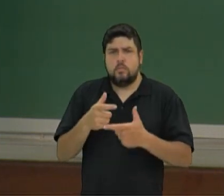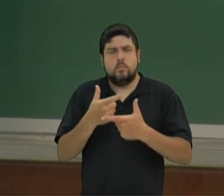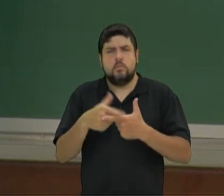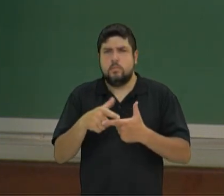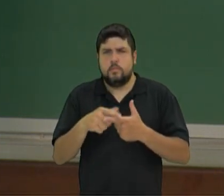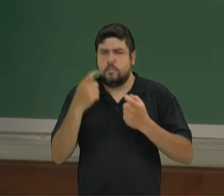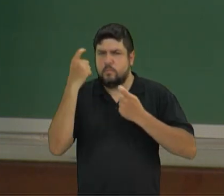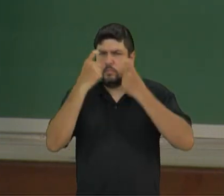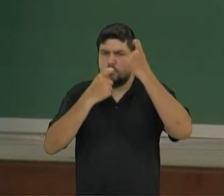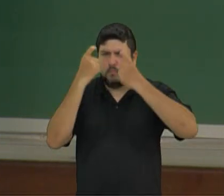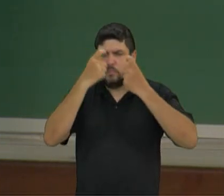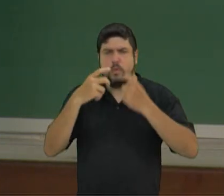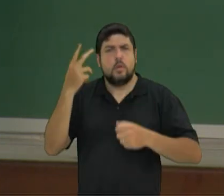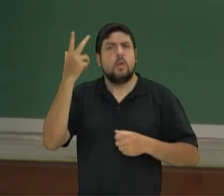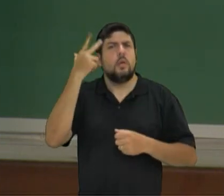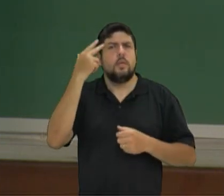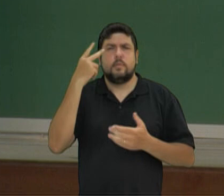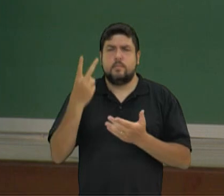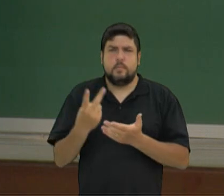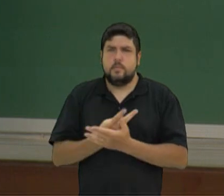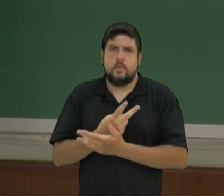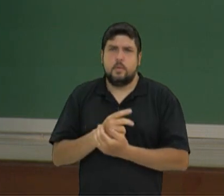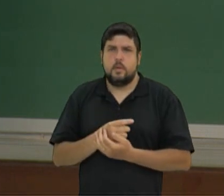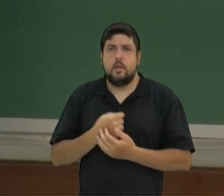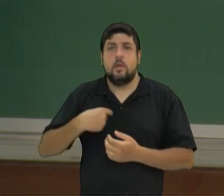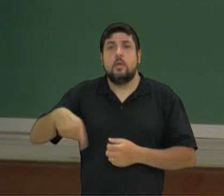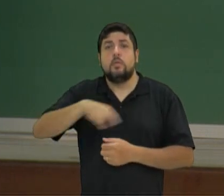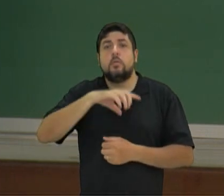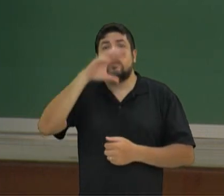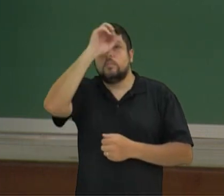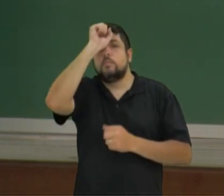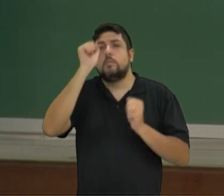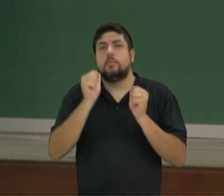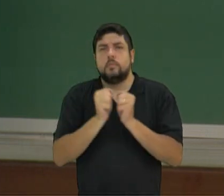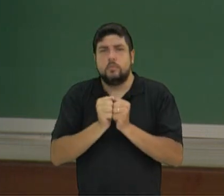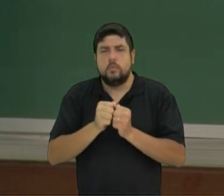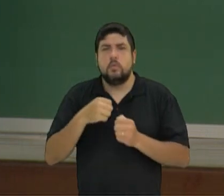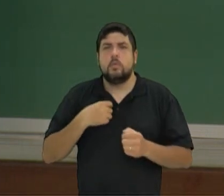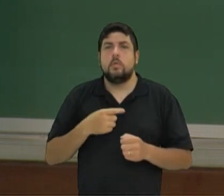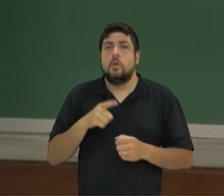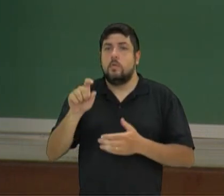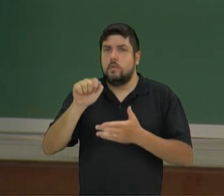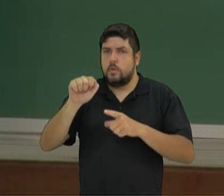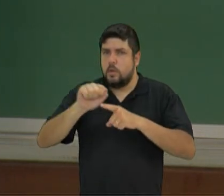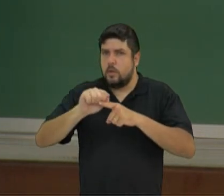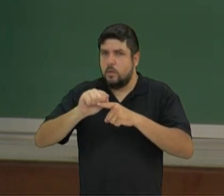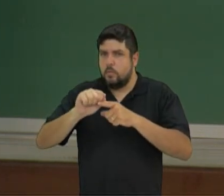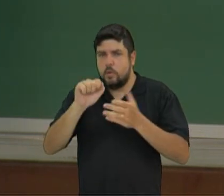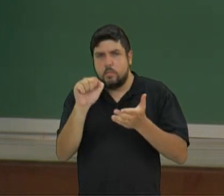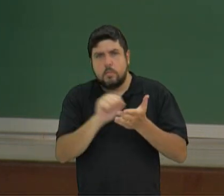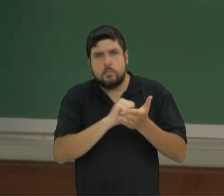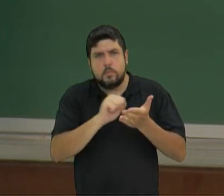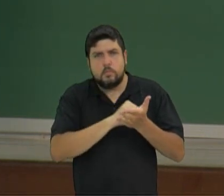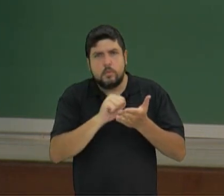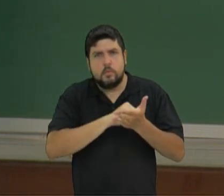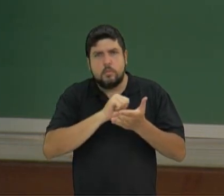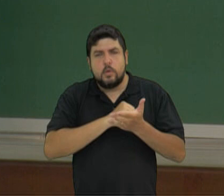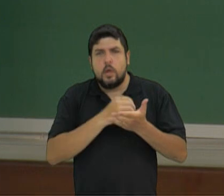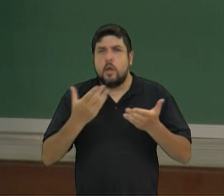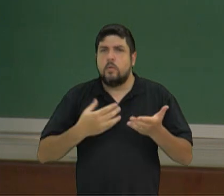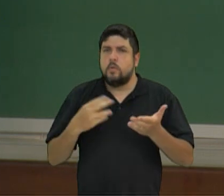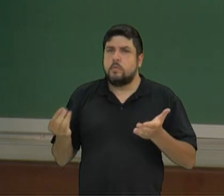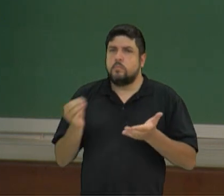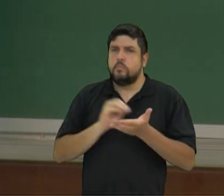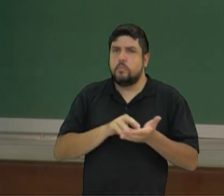fique preocupado. É natural errar. A gente está aqui para aprender juntos. Você vai pegar a sua borracha, vai apagar e vai